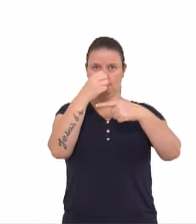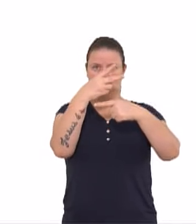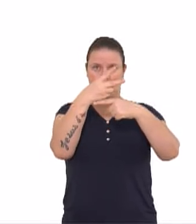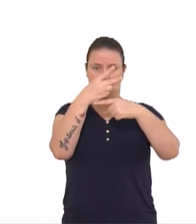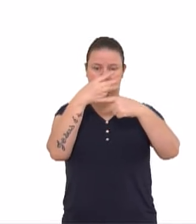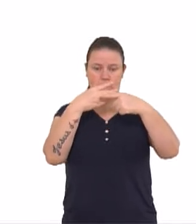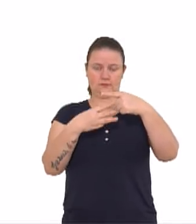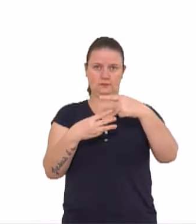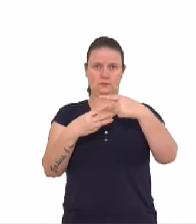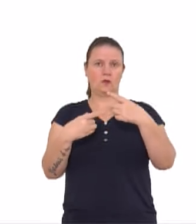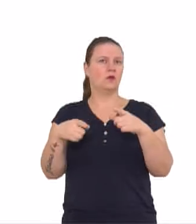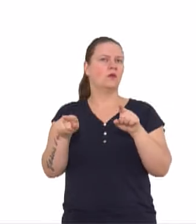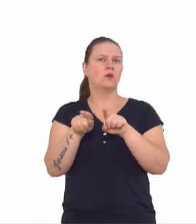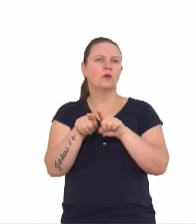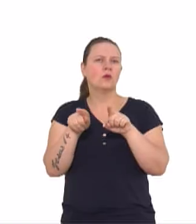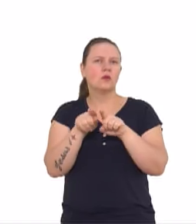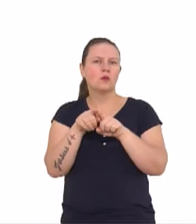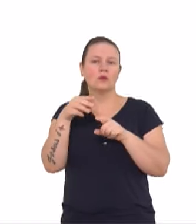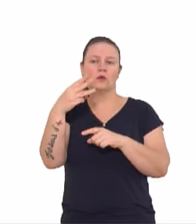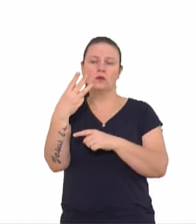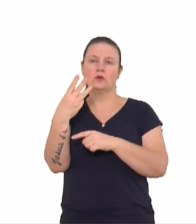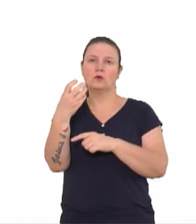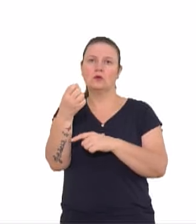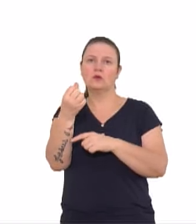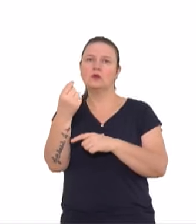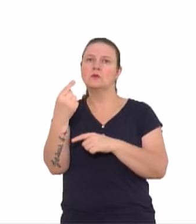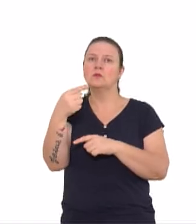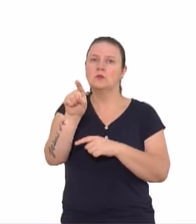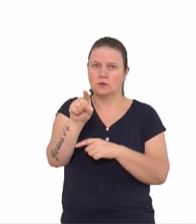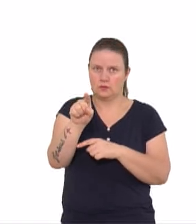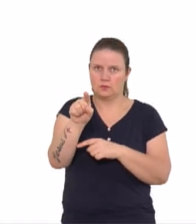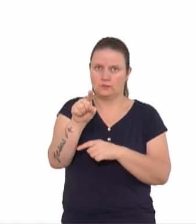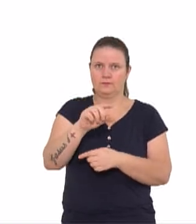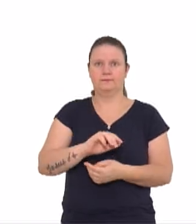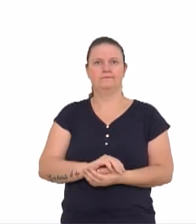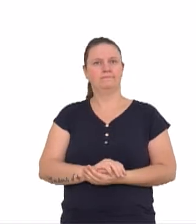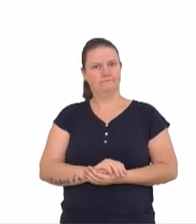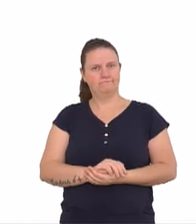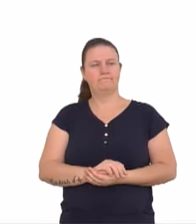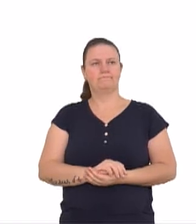2/3 equivale a 36 mil, certo?